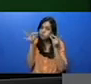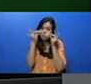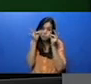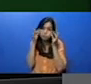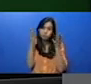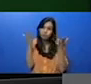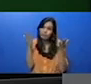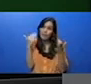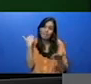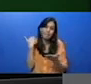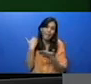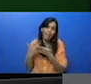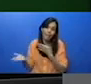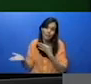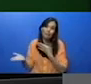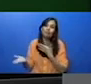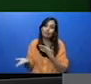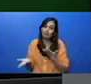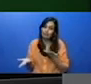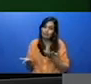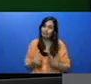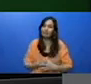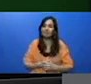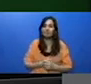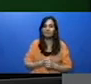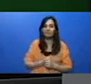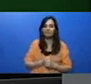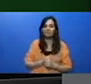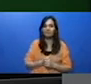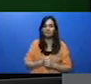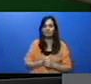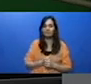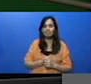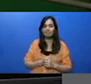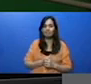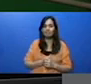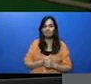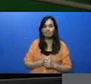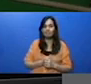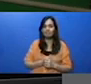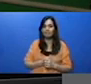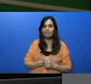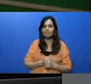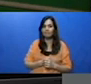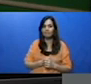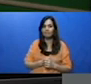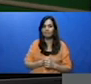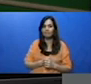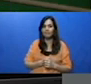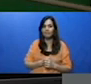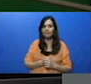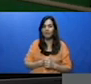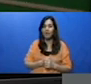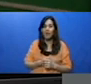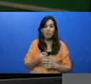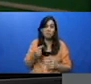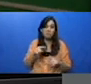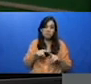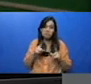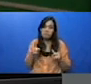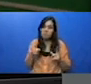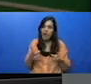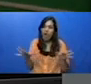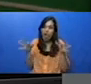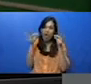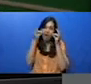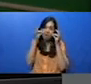rodada. Olha lá, ela colocou 141, certo? Viu que não é difícil, mas por não prestar atenção, ela já